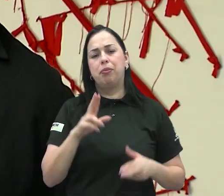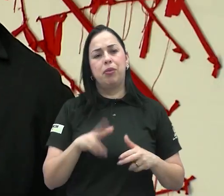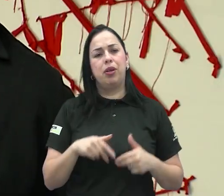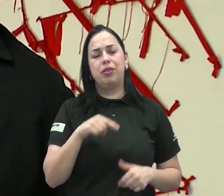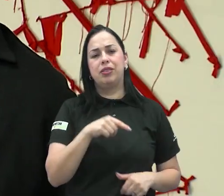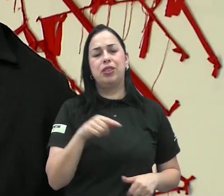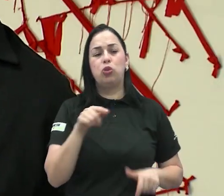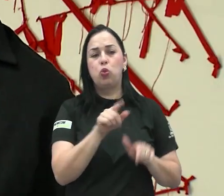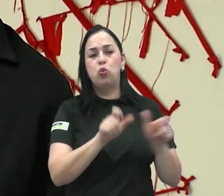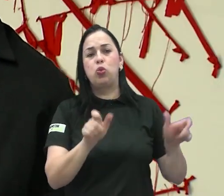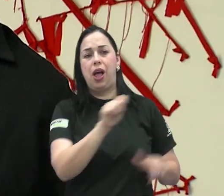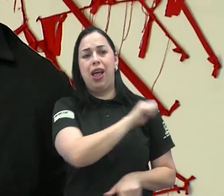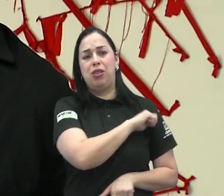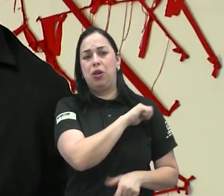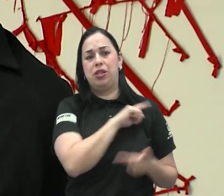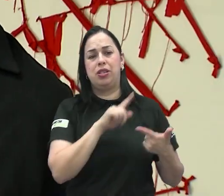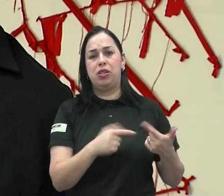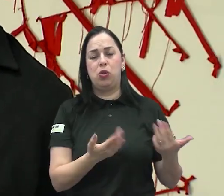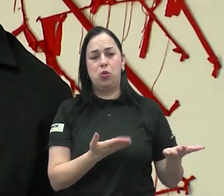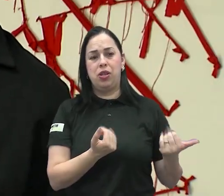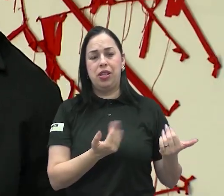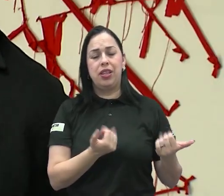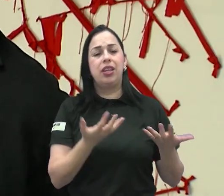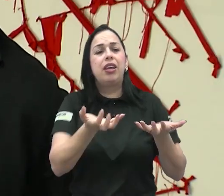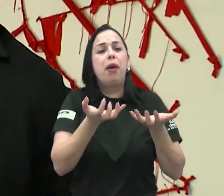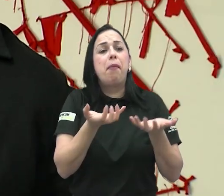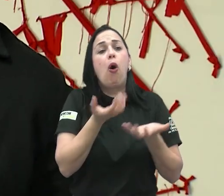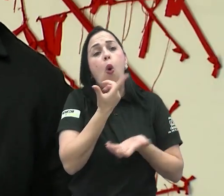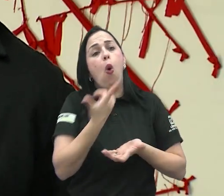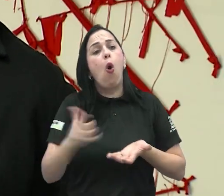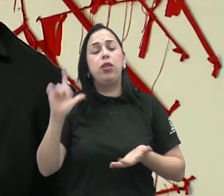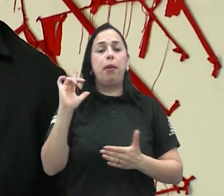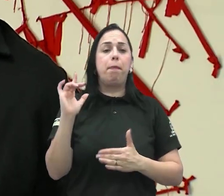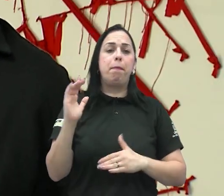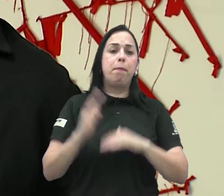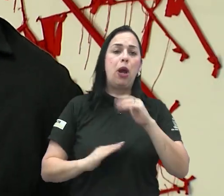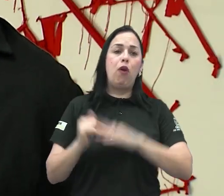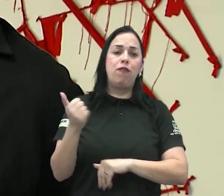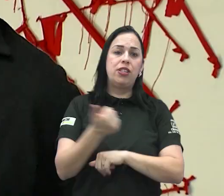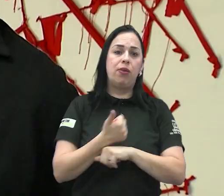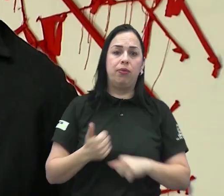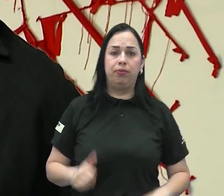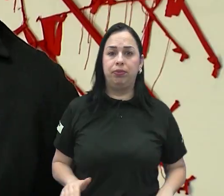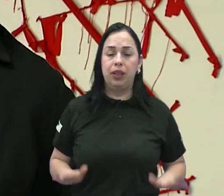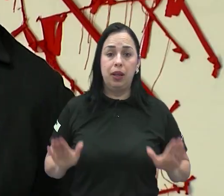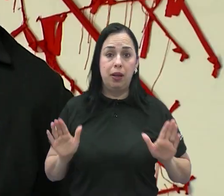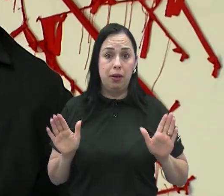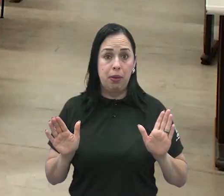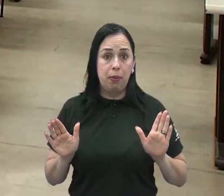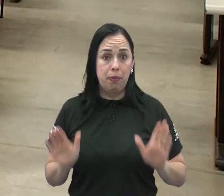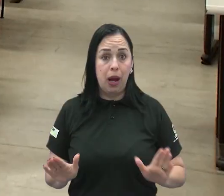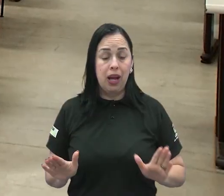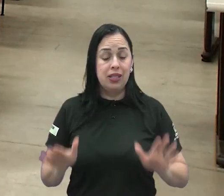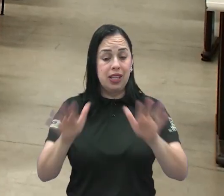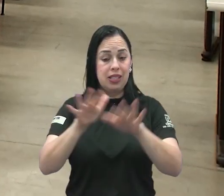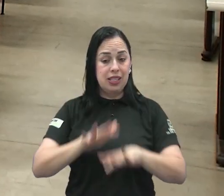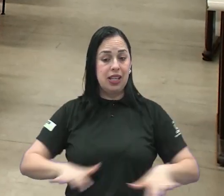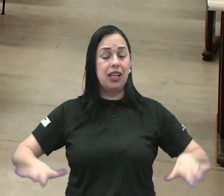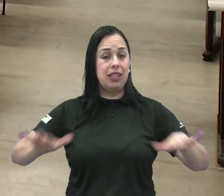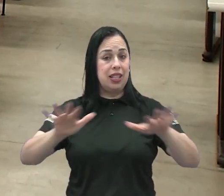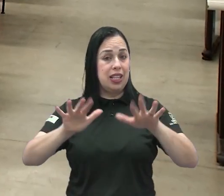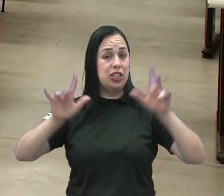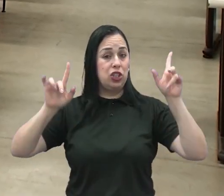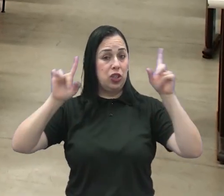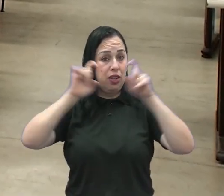entrando no imaginário do adolescente, do jovem que busca a profissão, acaba sendo um desestímulo, né? Mas apesar